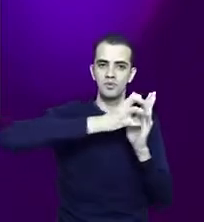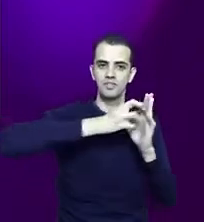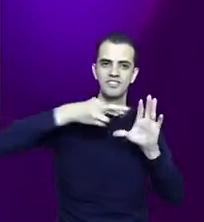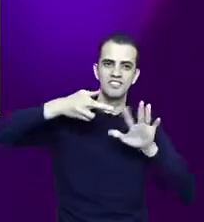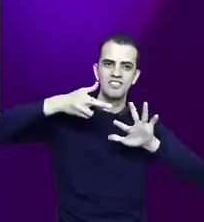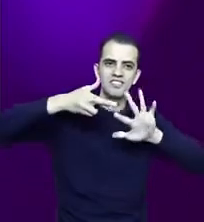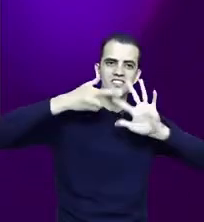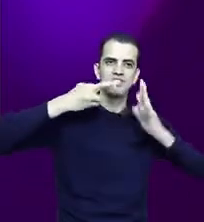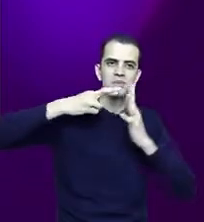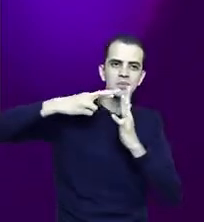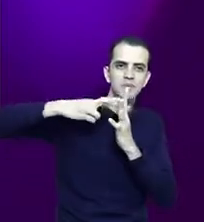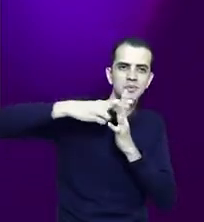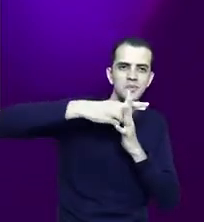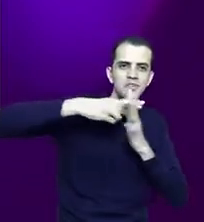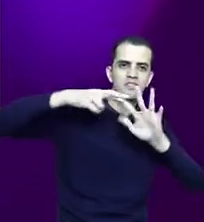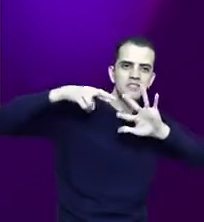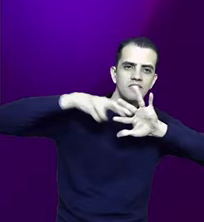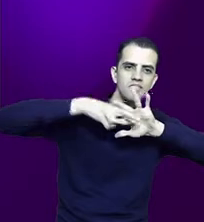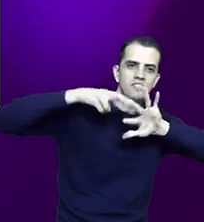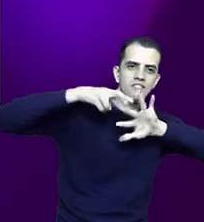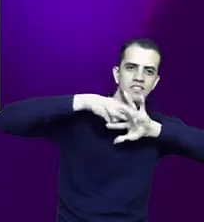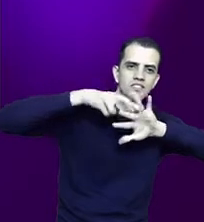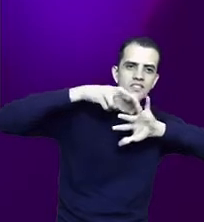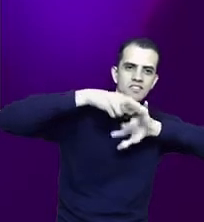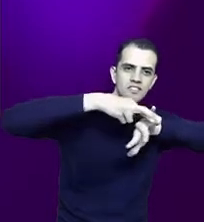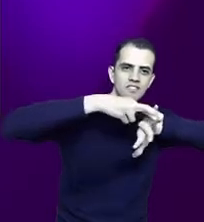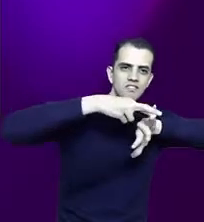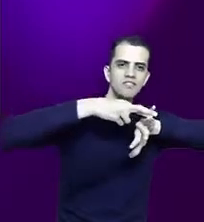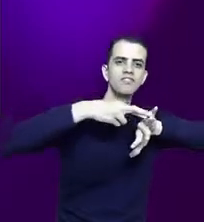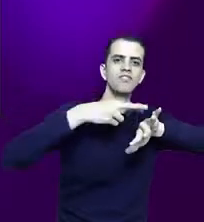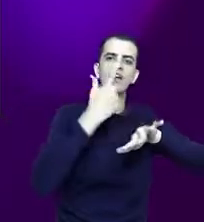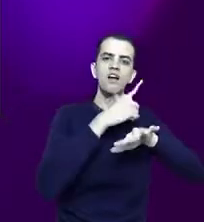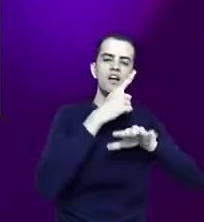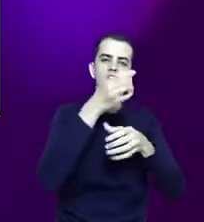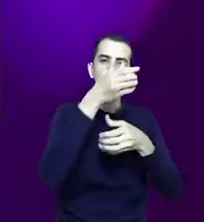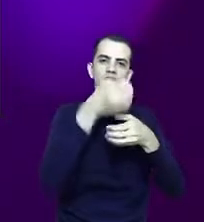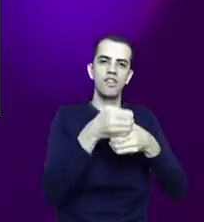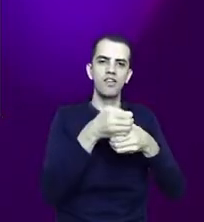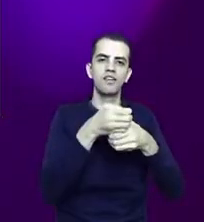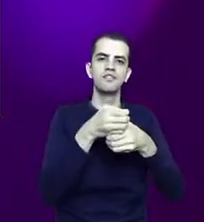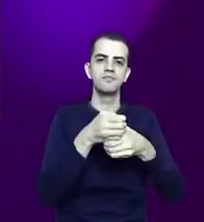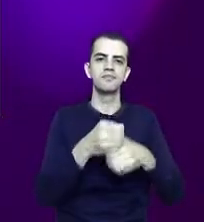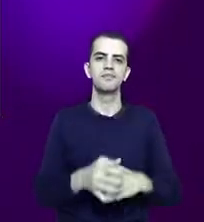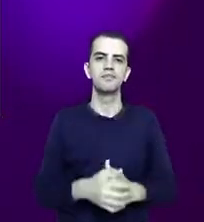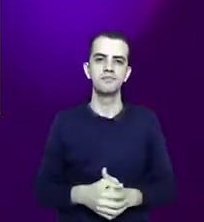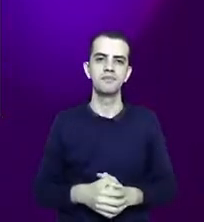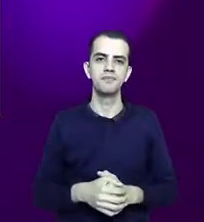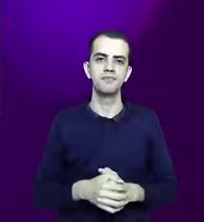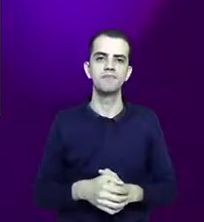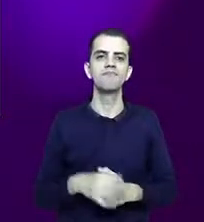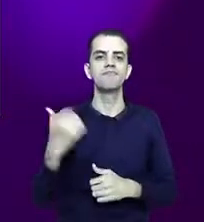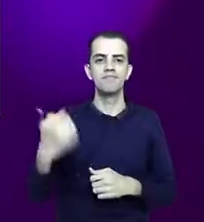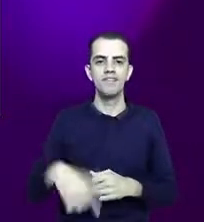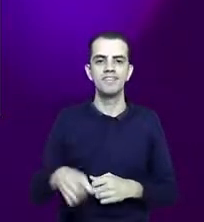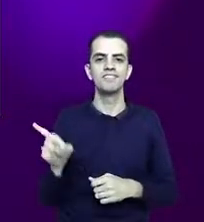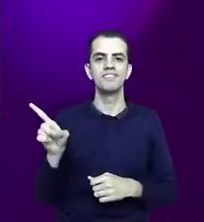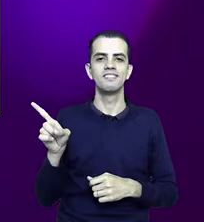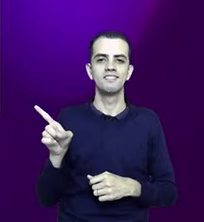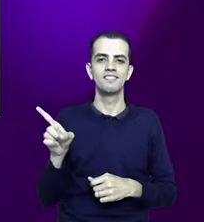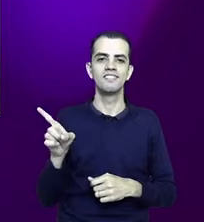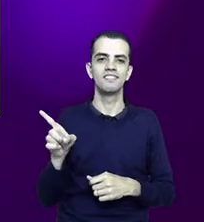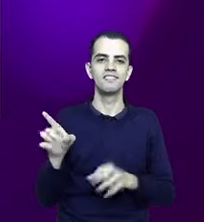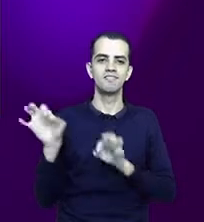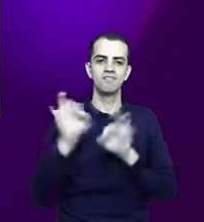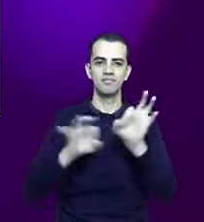se adaptar ao cálcio, enfim, a prótese no leito receptor, né? Então, mais um caso, e vocês veem então